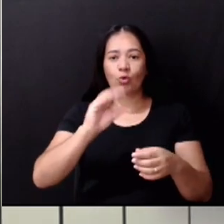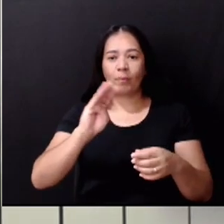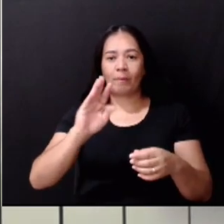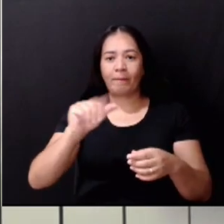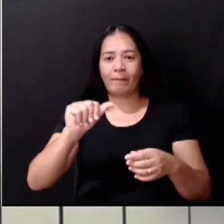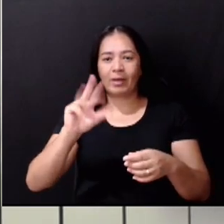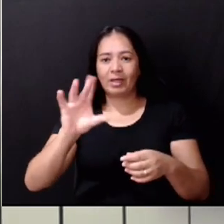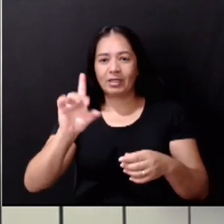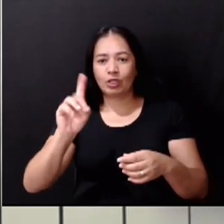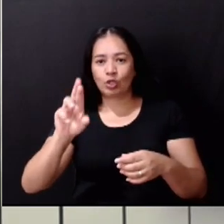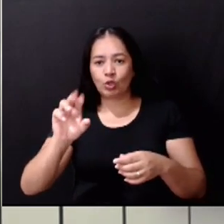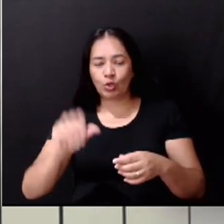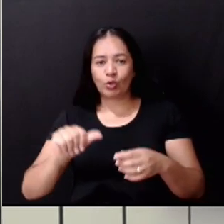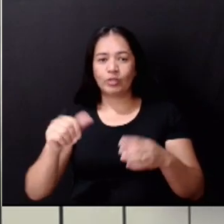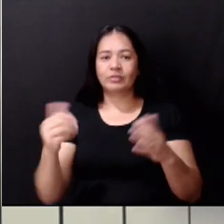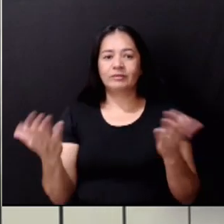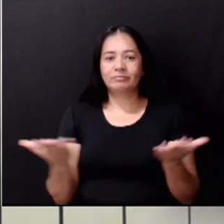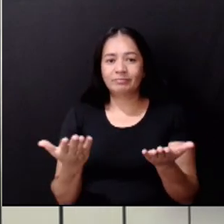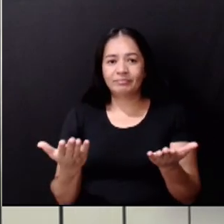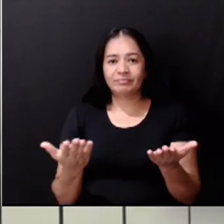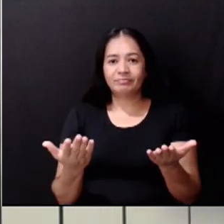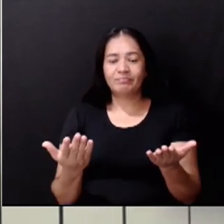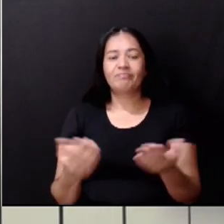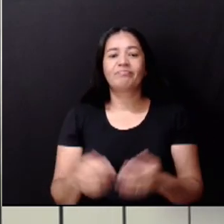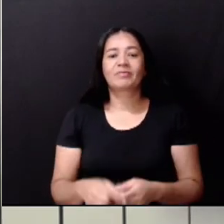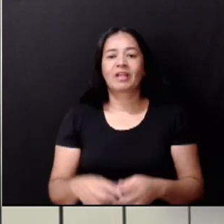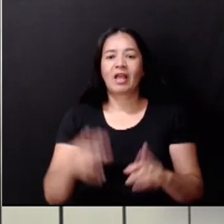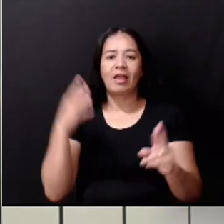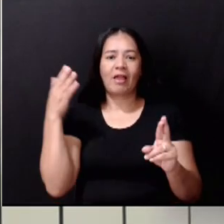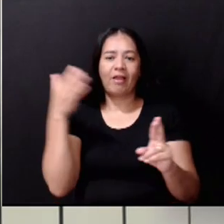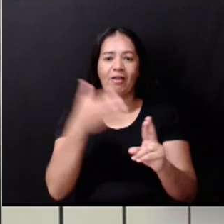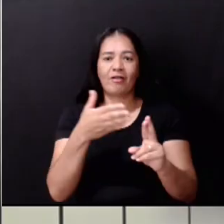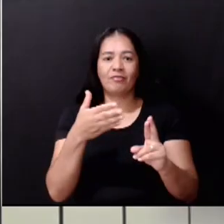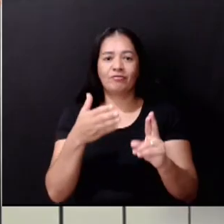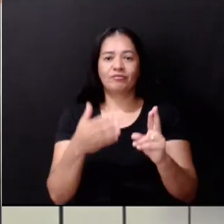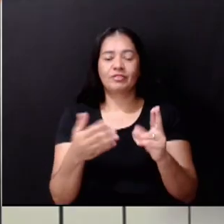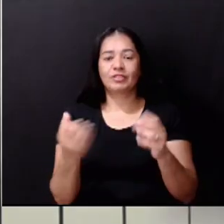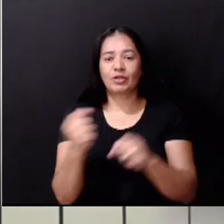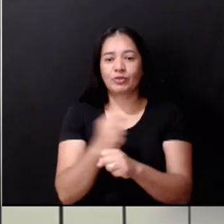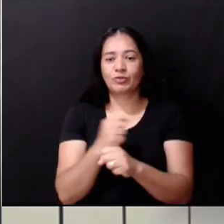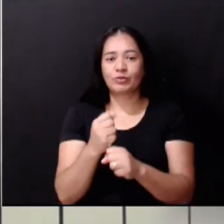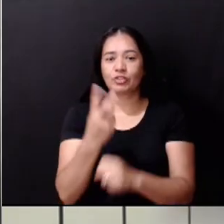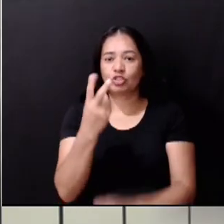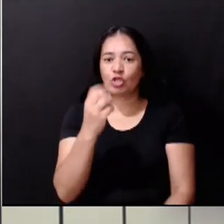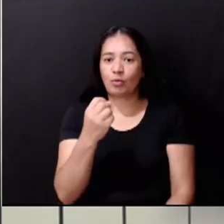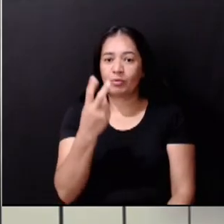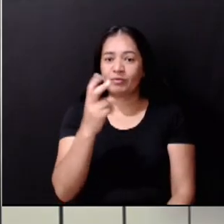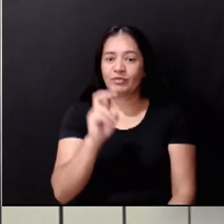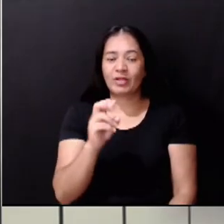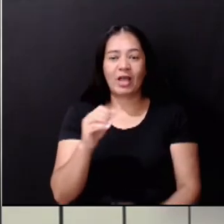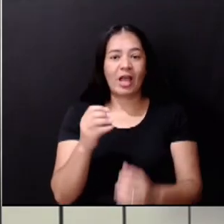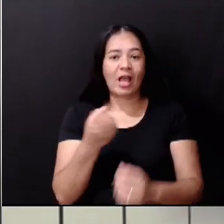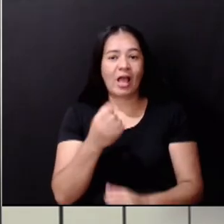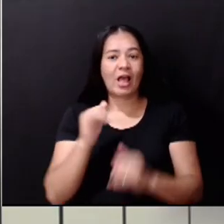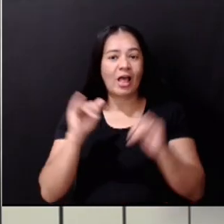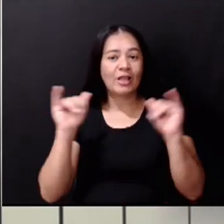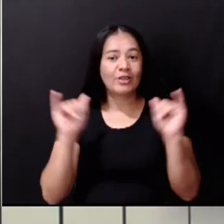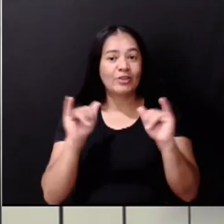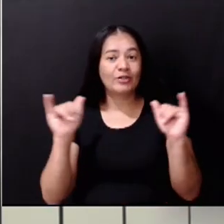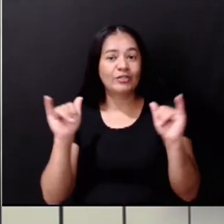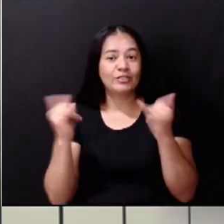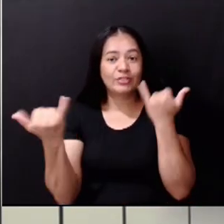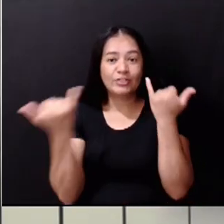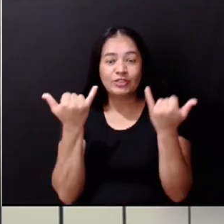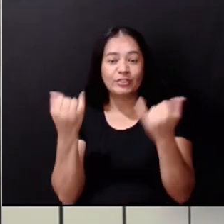a Incamp, referentes ao balanço de 2024. A boa notícia é a retomada nos postos